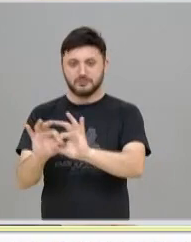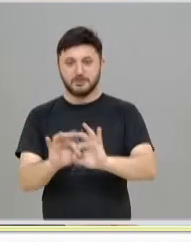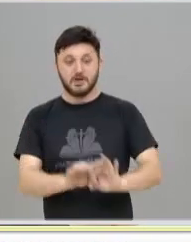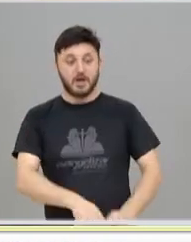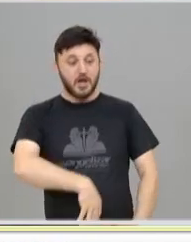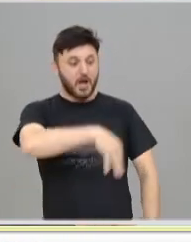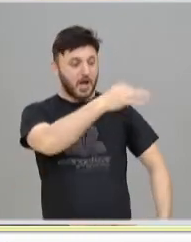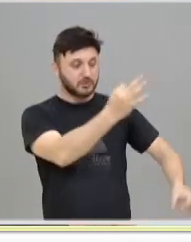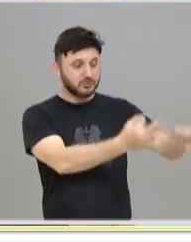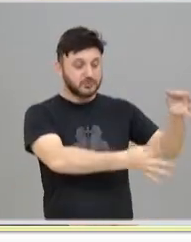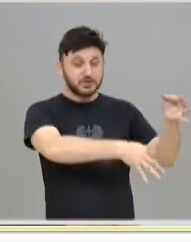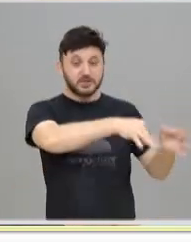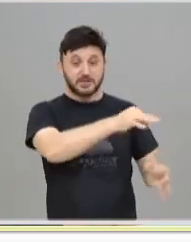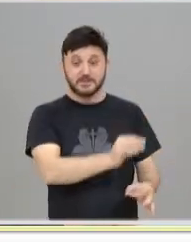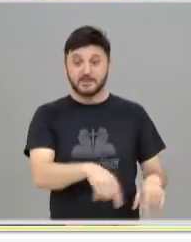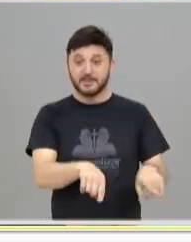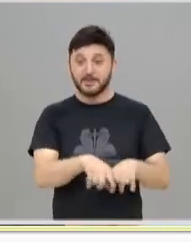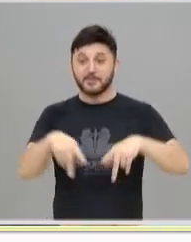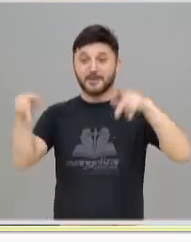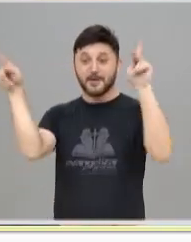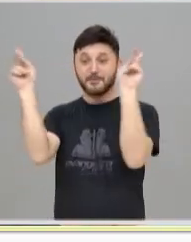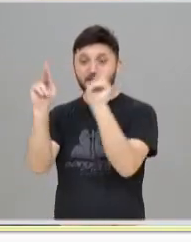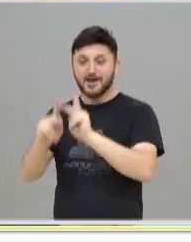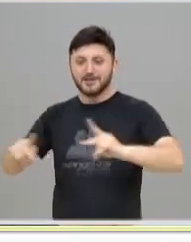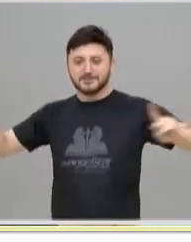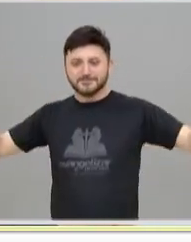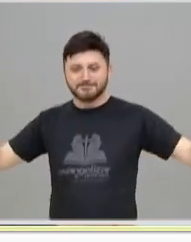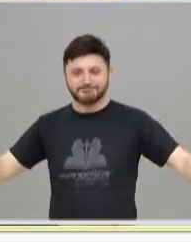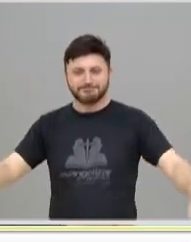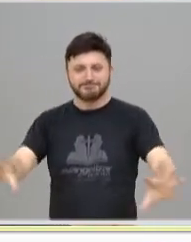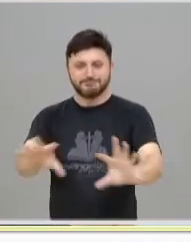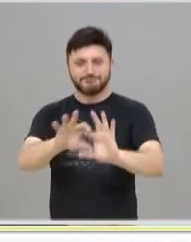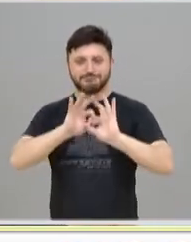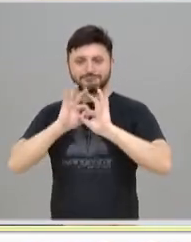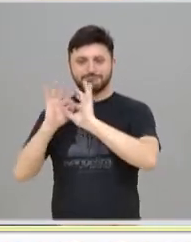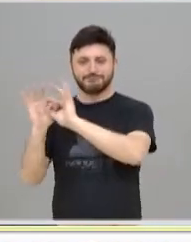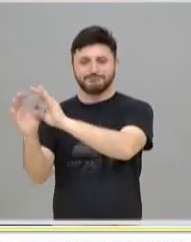encontrarão, a justiça e a paz se